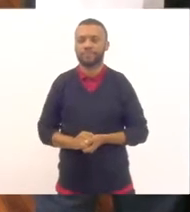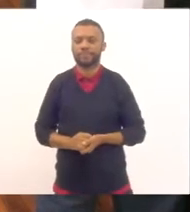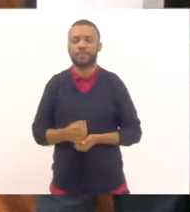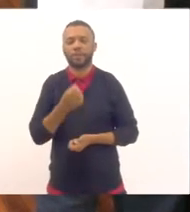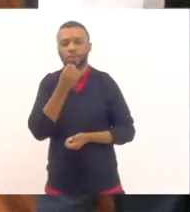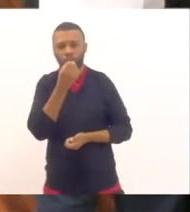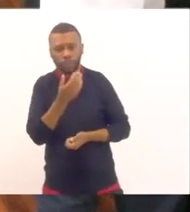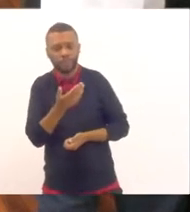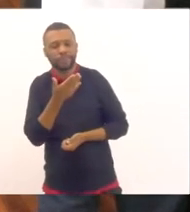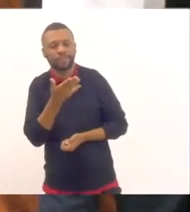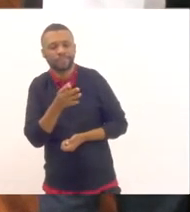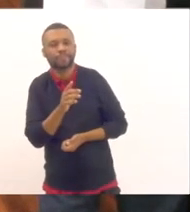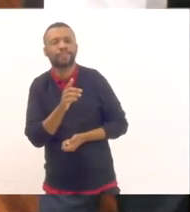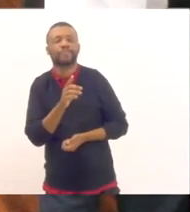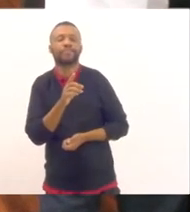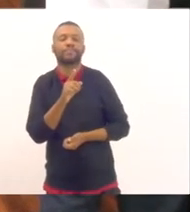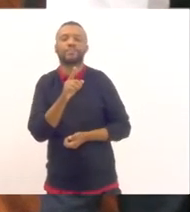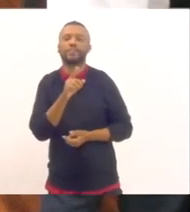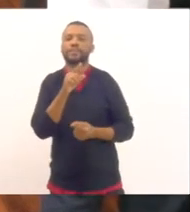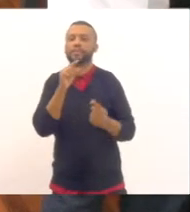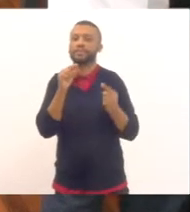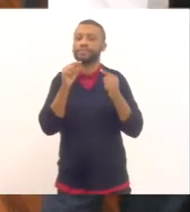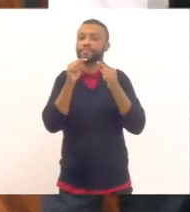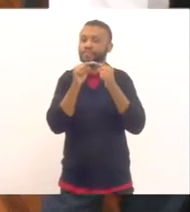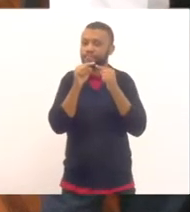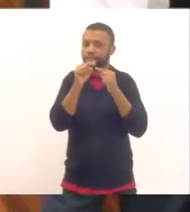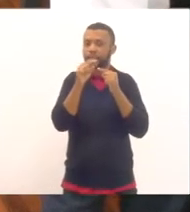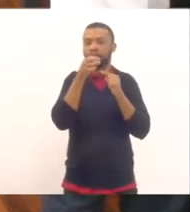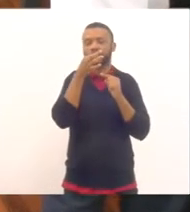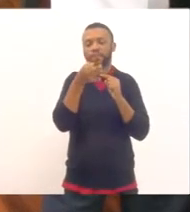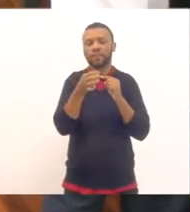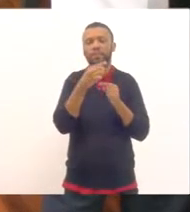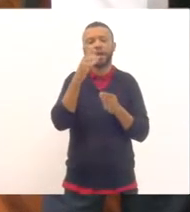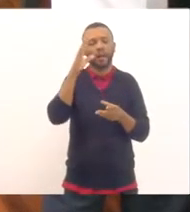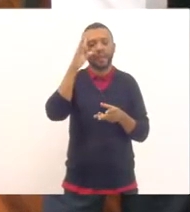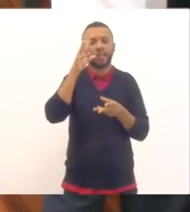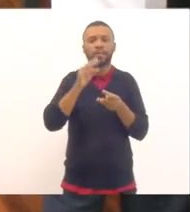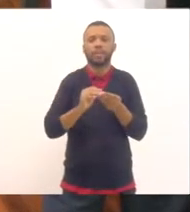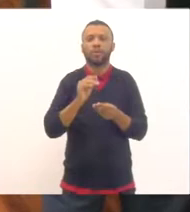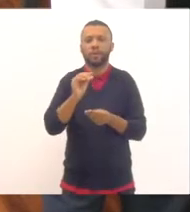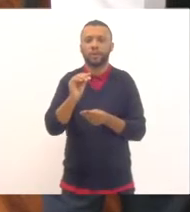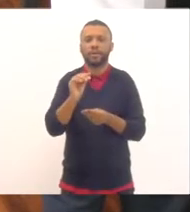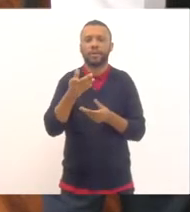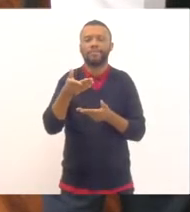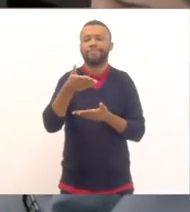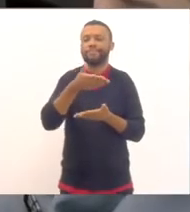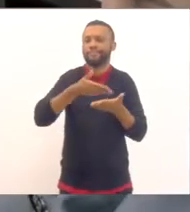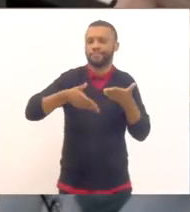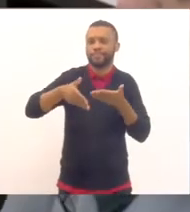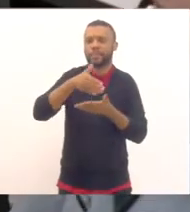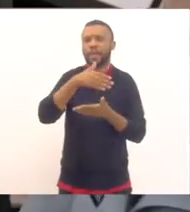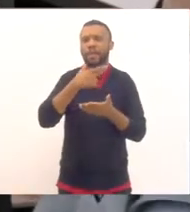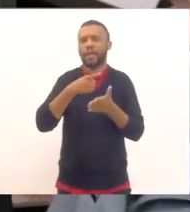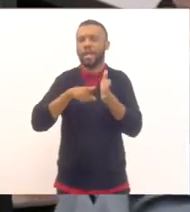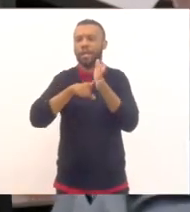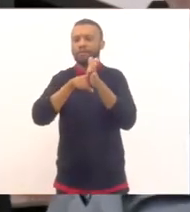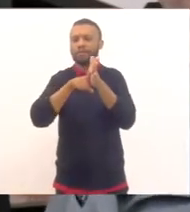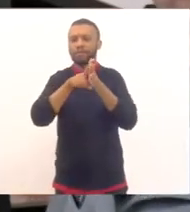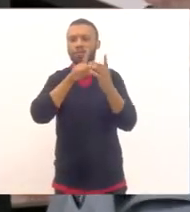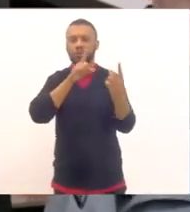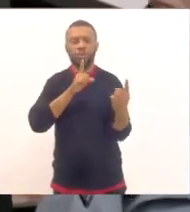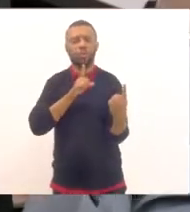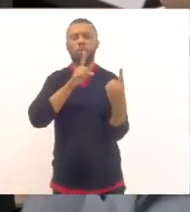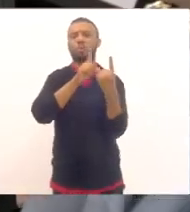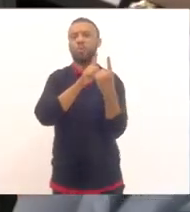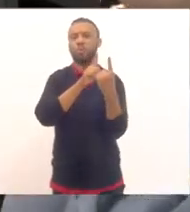que propôs Então dentro dessa Ótica a gente entendeu dinamizar as abordagens onde tem feito